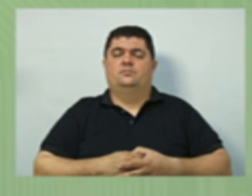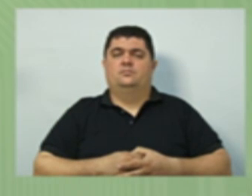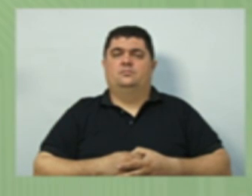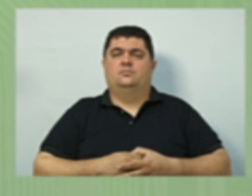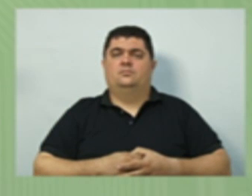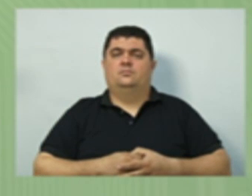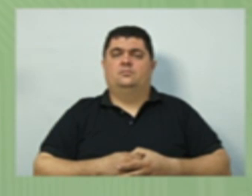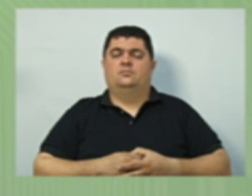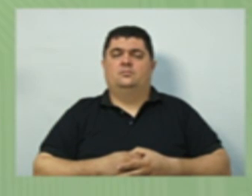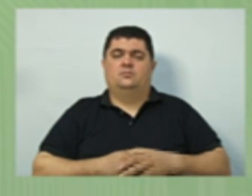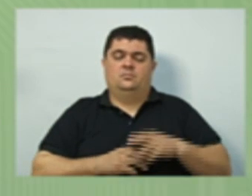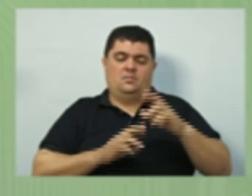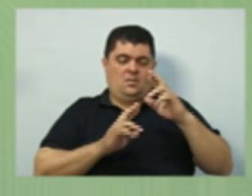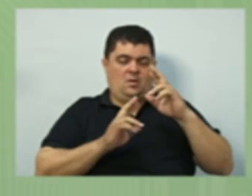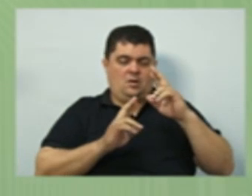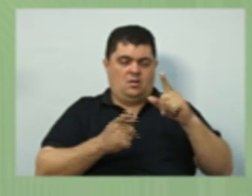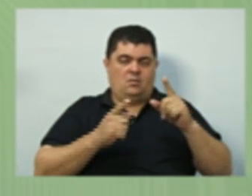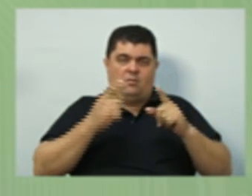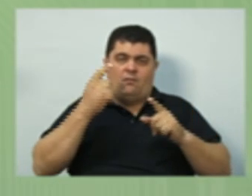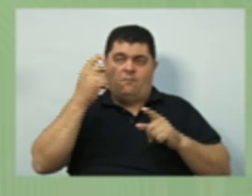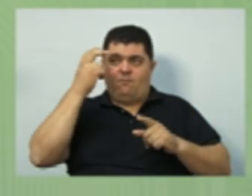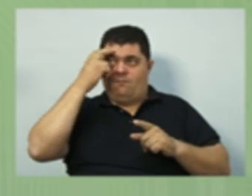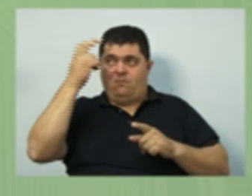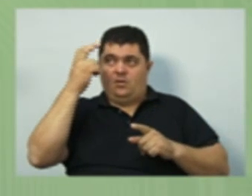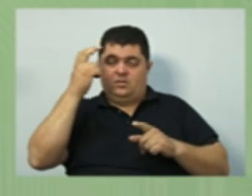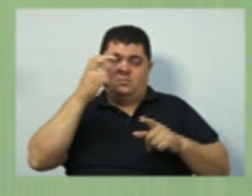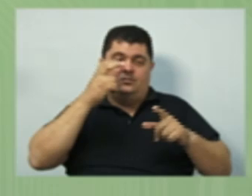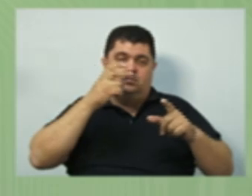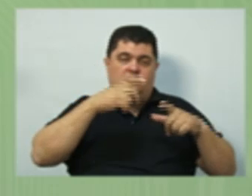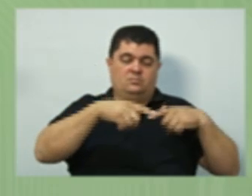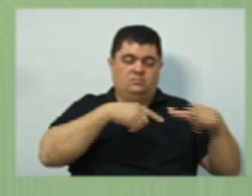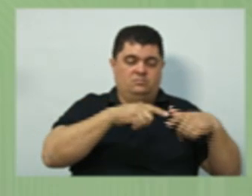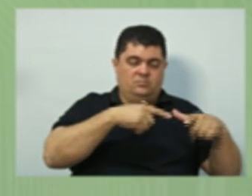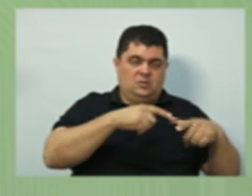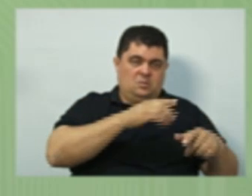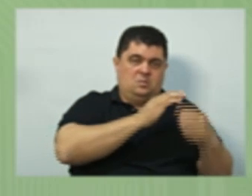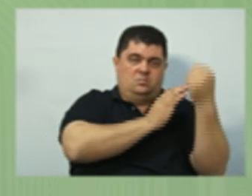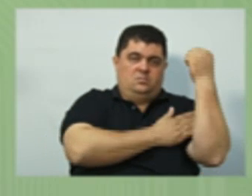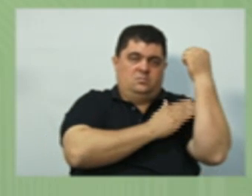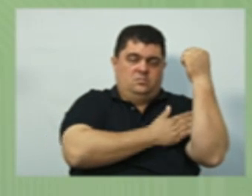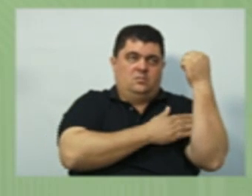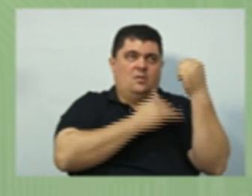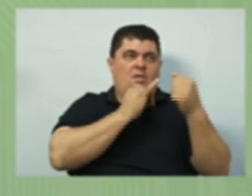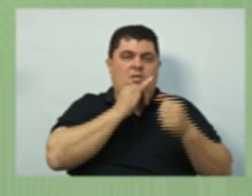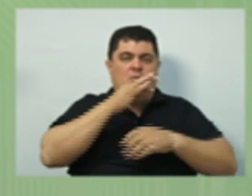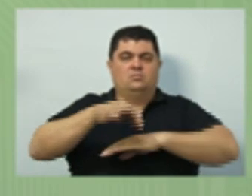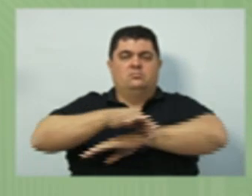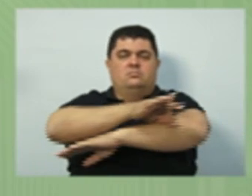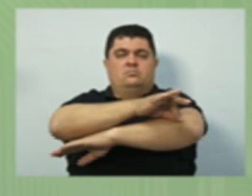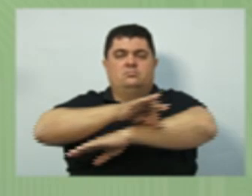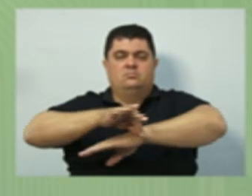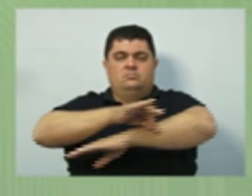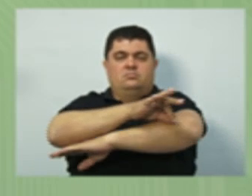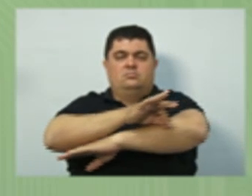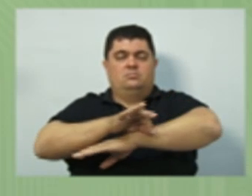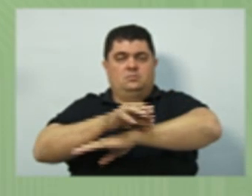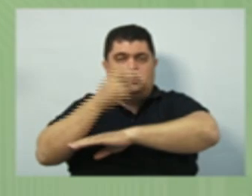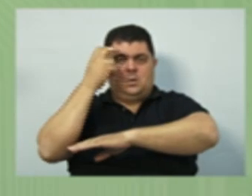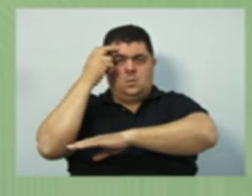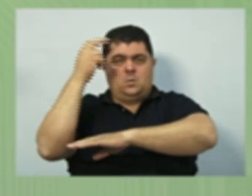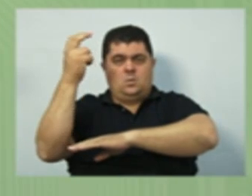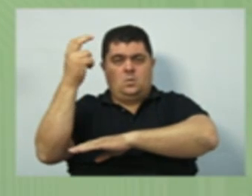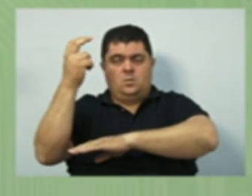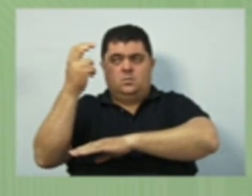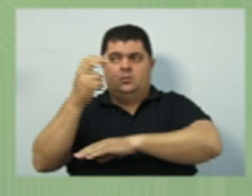A diferença entre trabalho físico e intelectual. Intelectual, você lembra um arquiteto. Eis aí uma figura